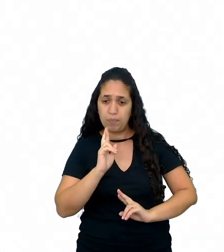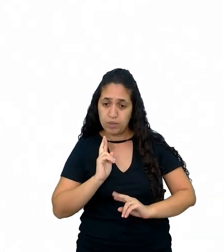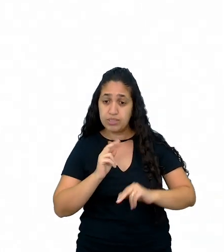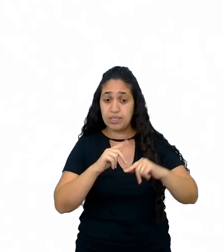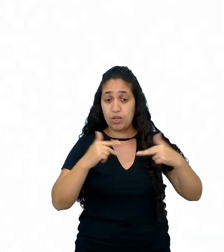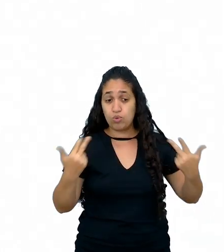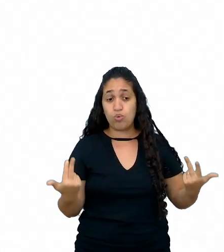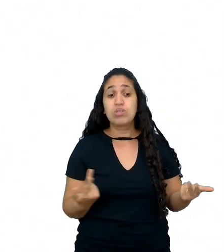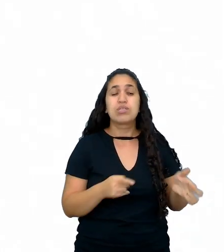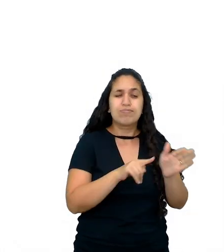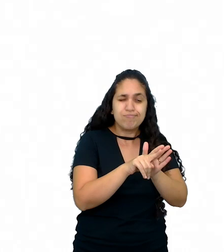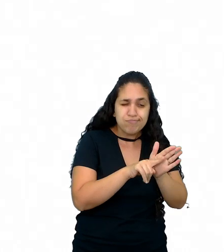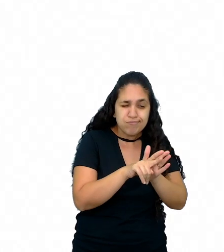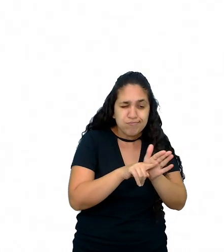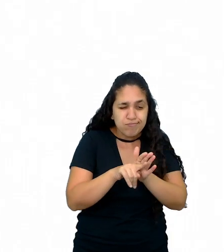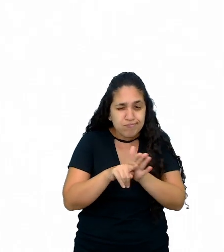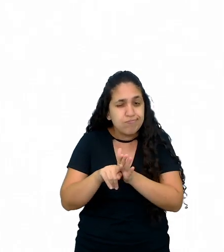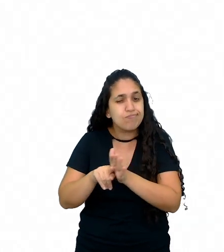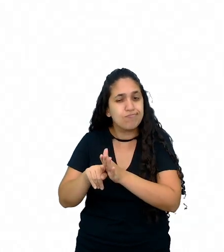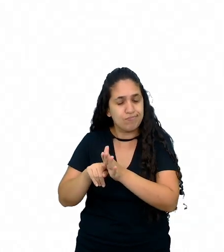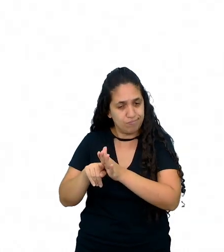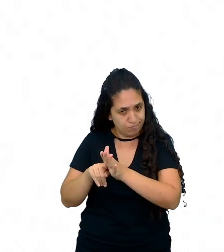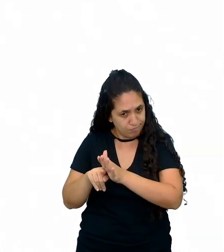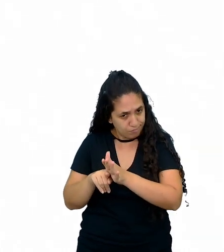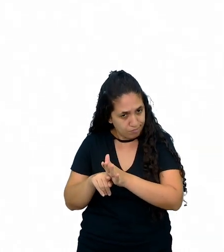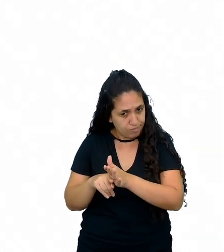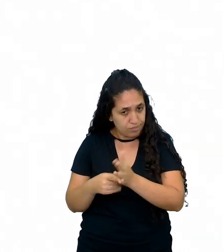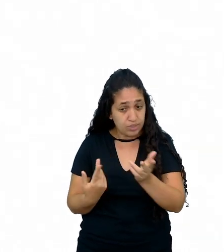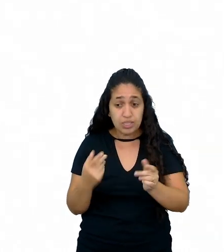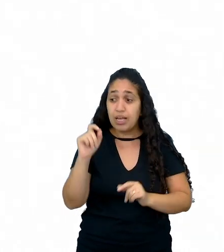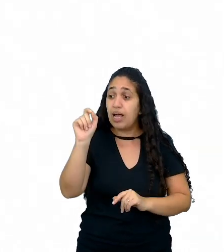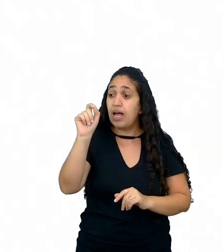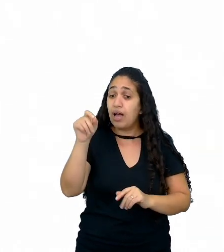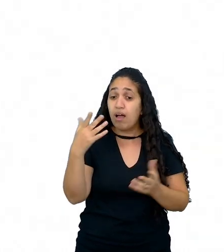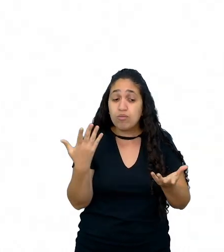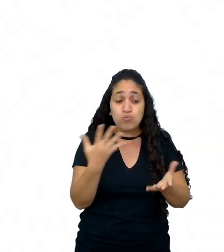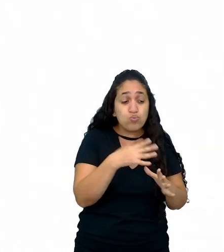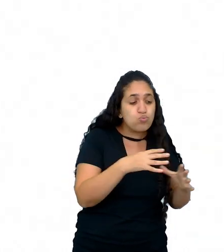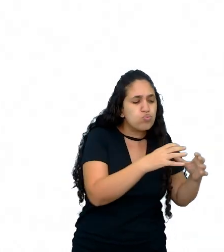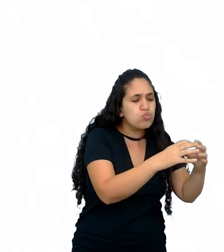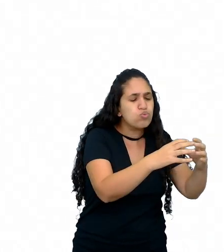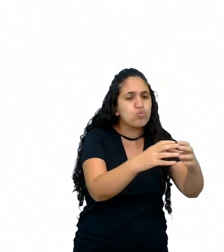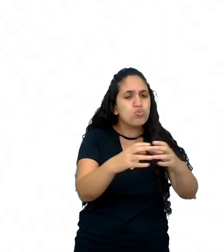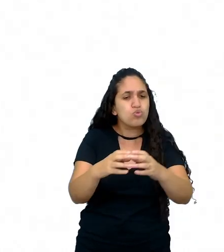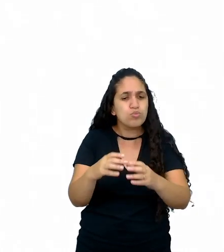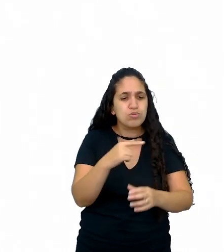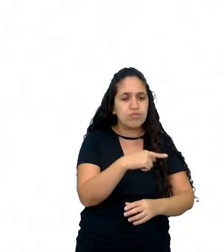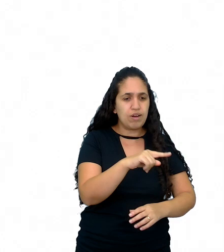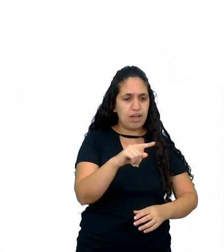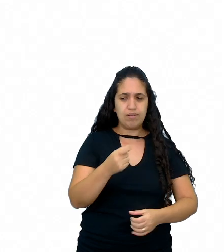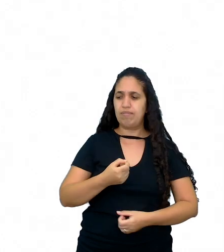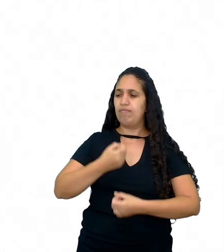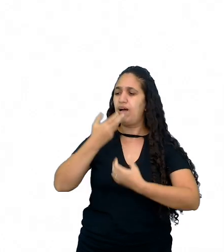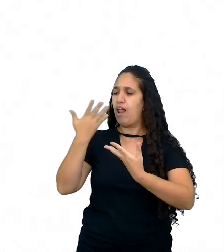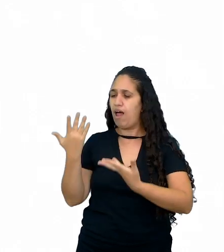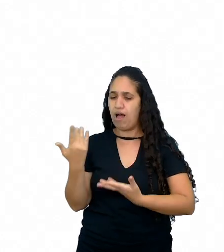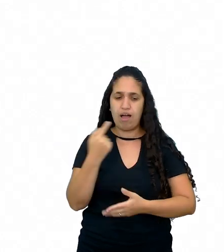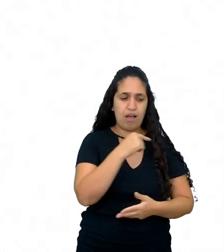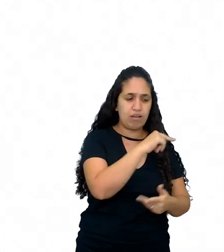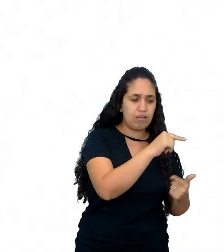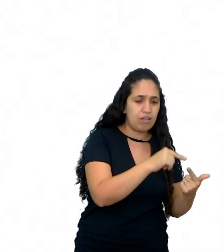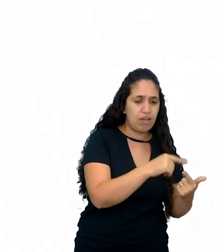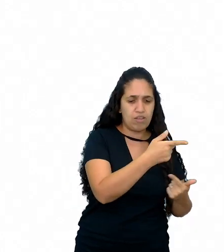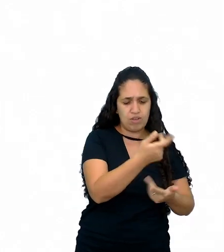estão procurando, pesquisando, quem dos grupos vai ser o relator do grupo, quem vai ser